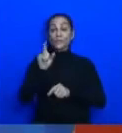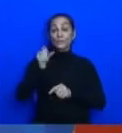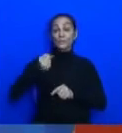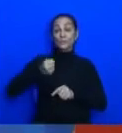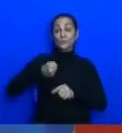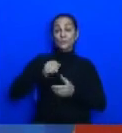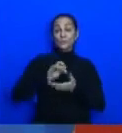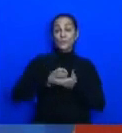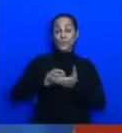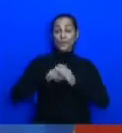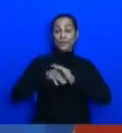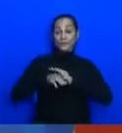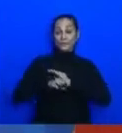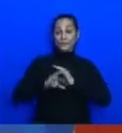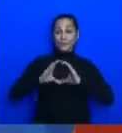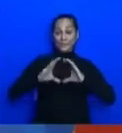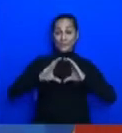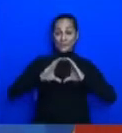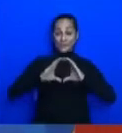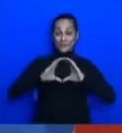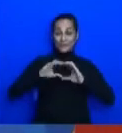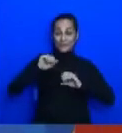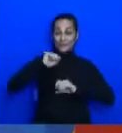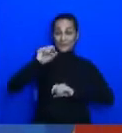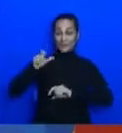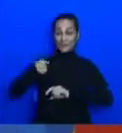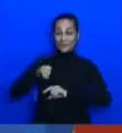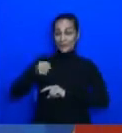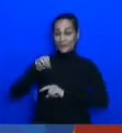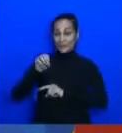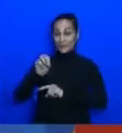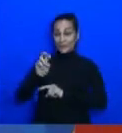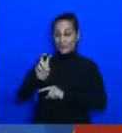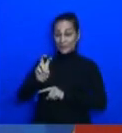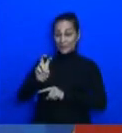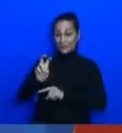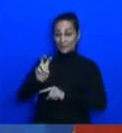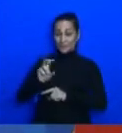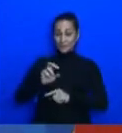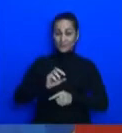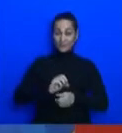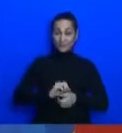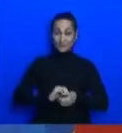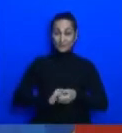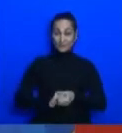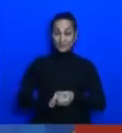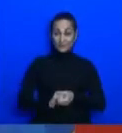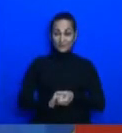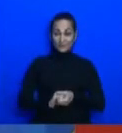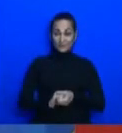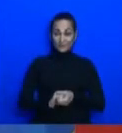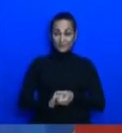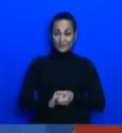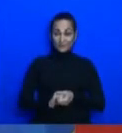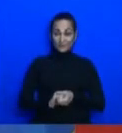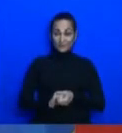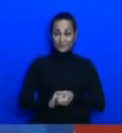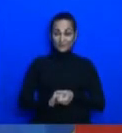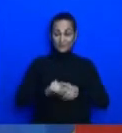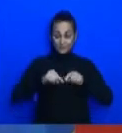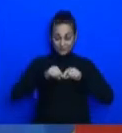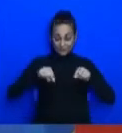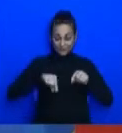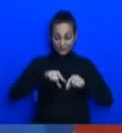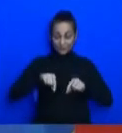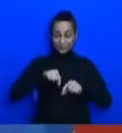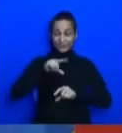e último número da Lotomania. Bola azul, 05. Azul número 05. E os 20